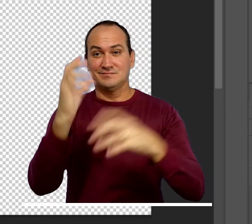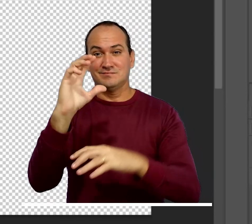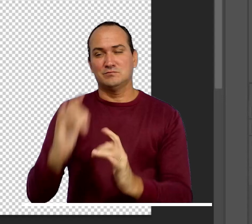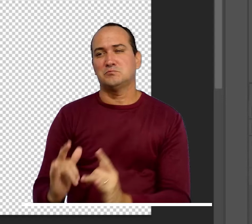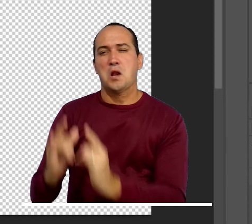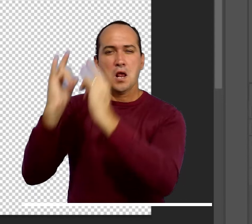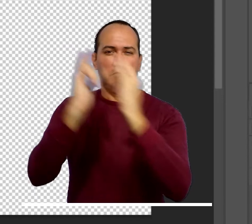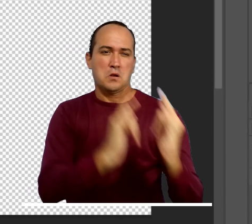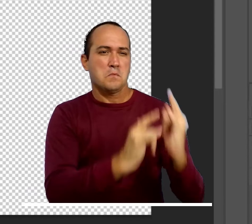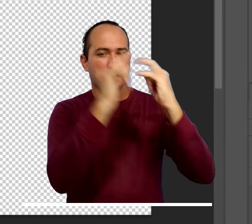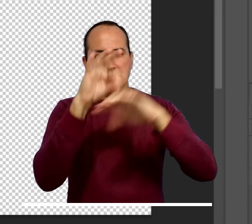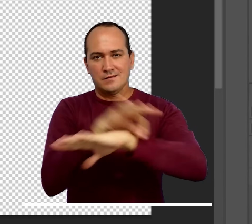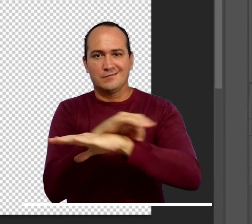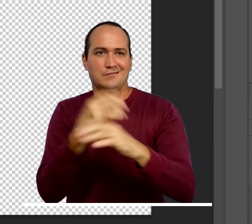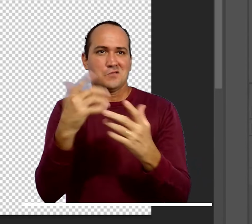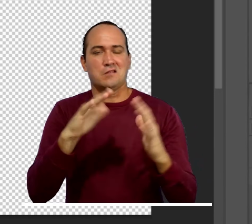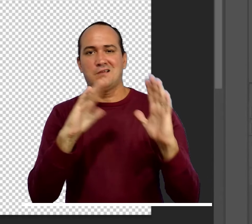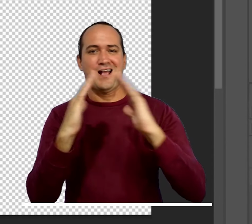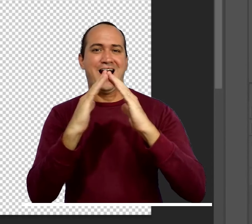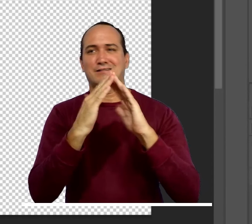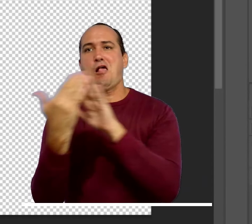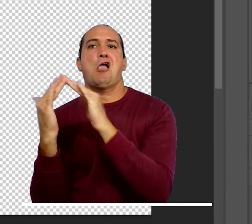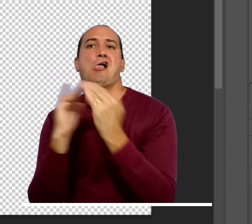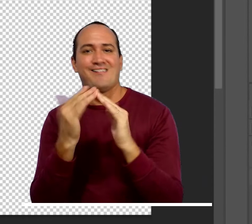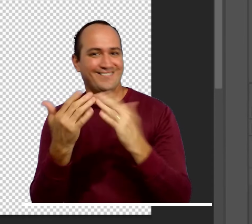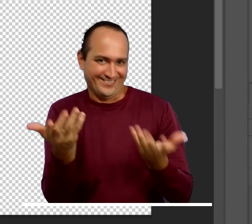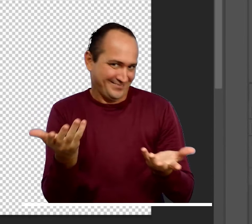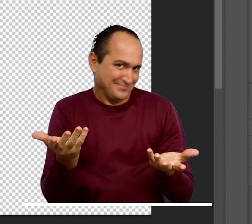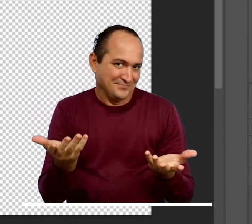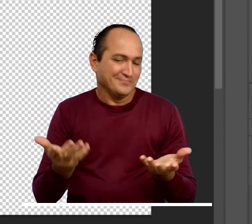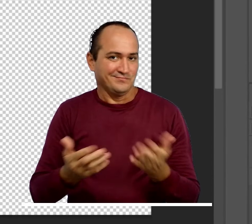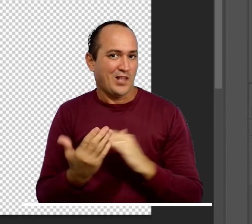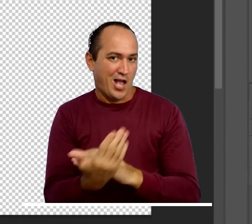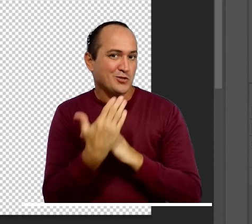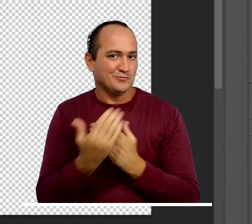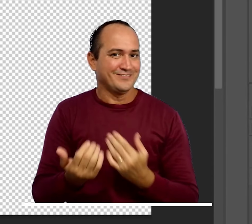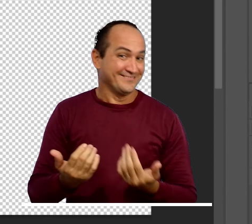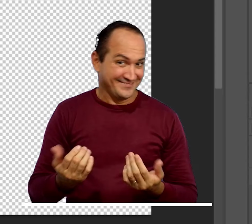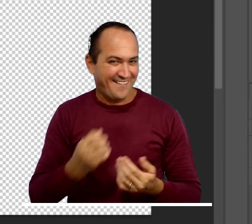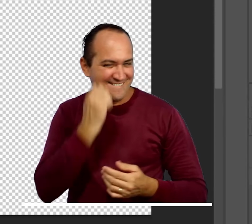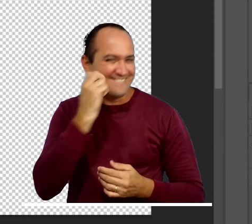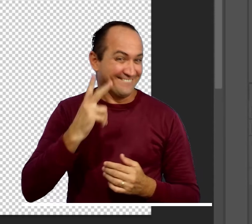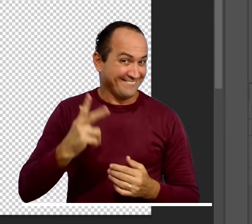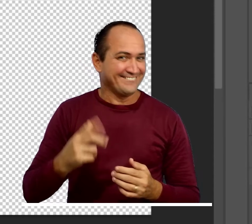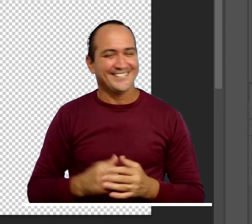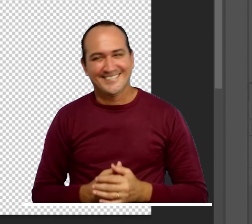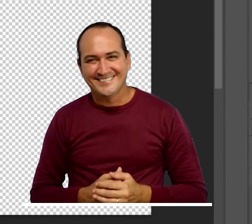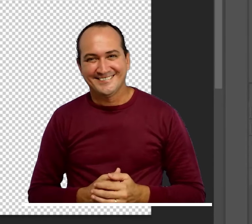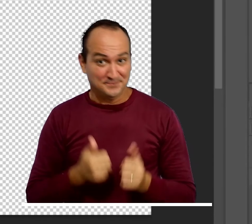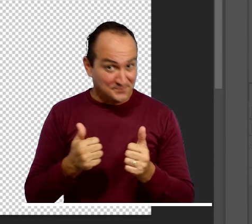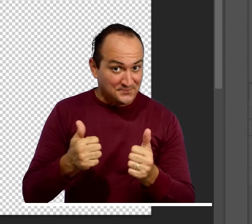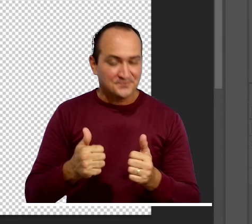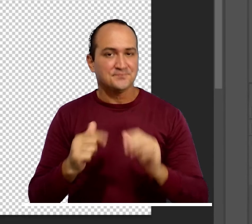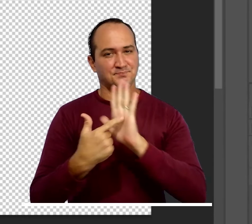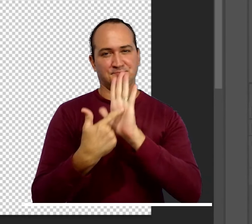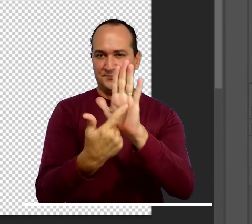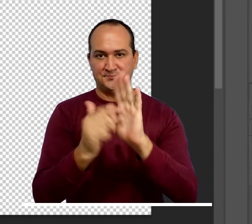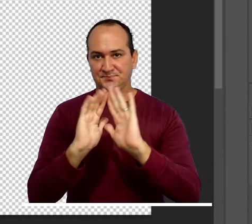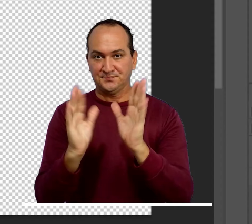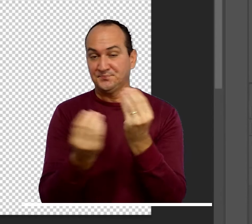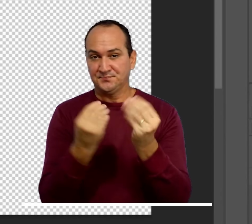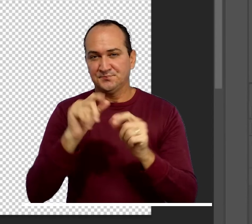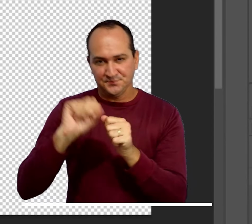arquitetônicos. Então ninguém espera que a casa esteja se mexendo, né? Então vai funcionar bem para esse contexto também. Tá certo? Então vou só demonstrar para